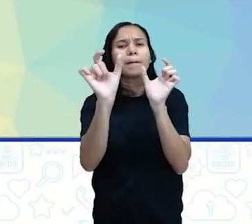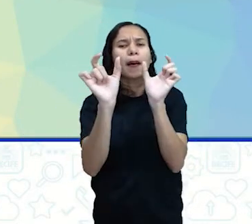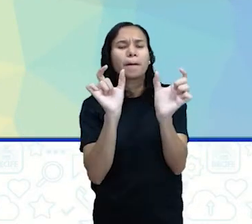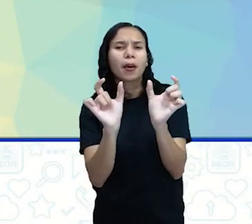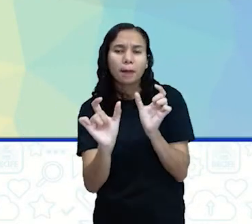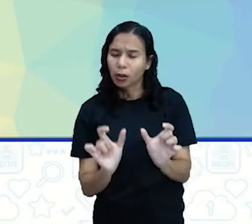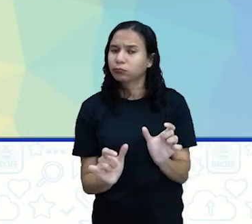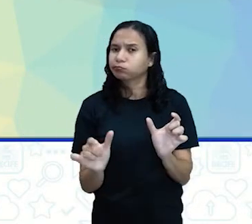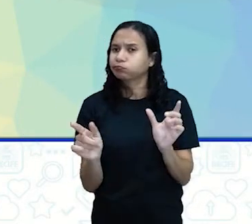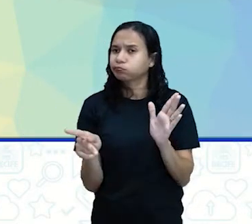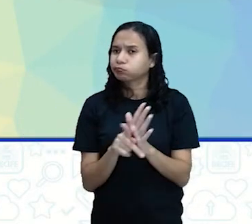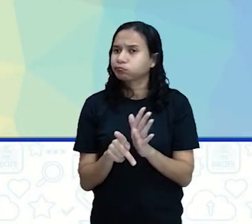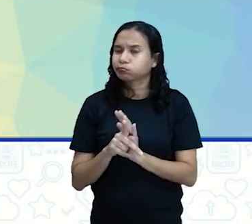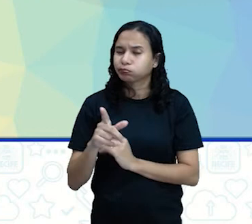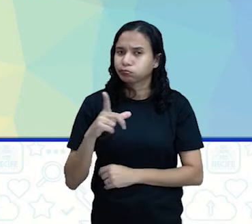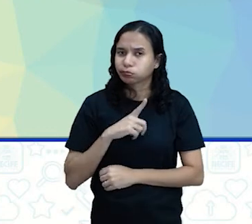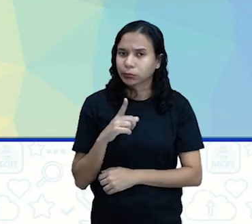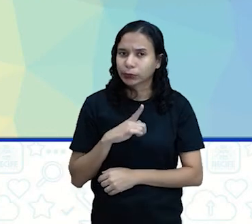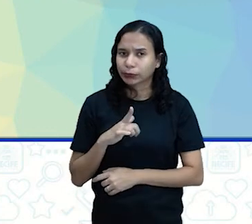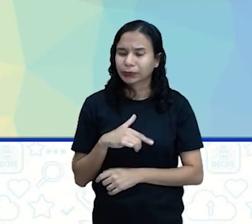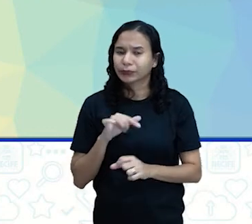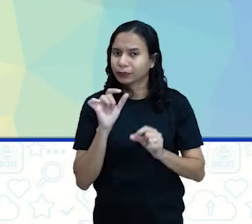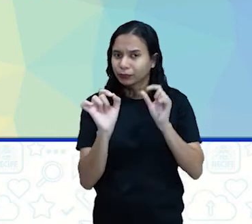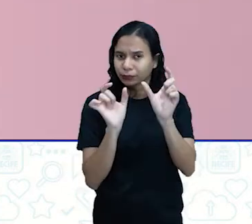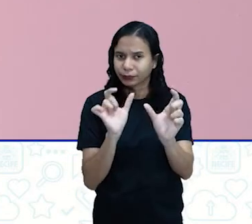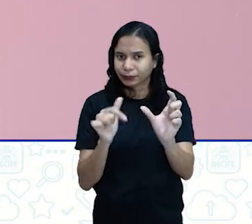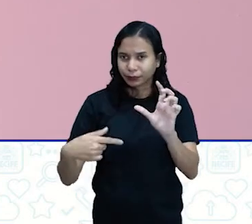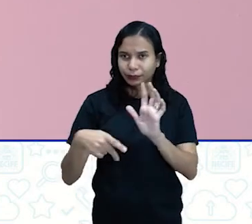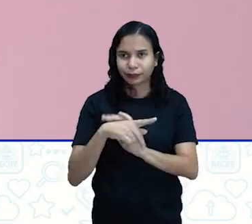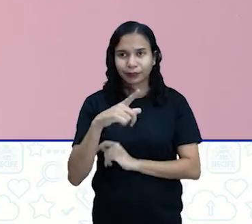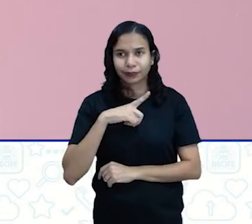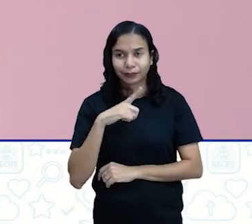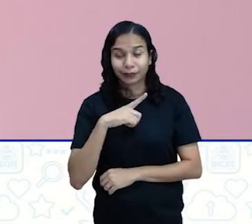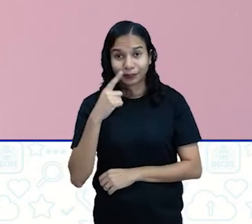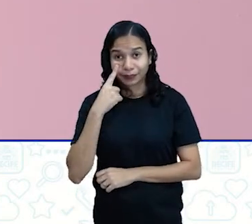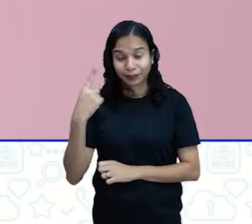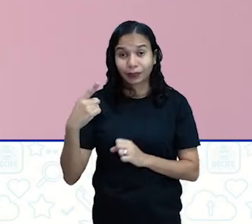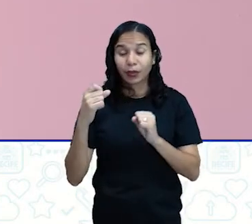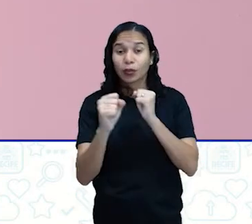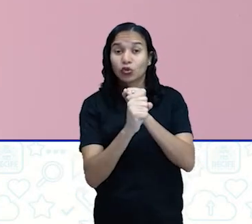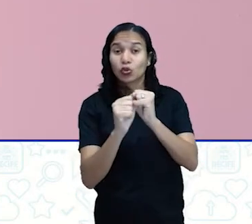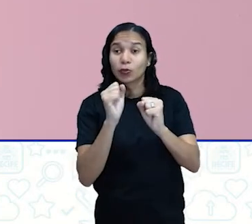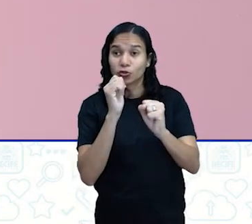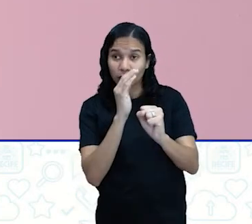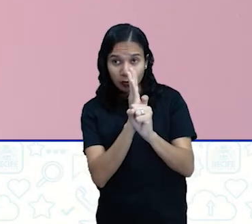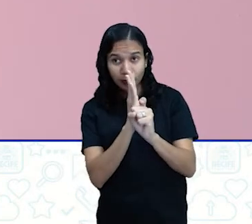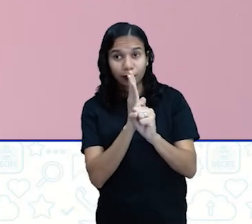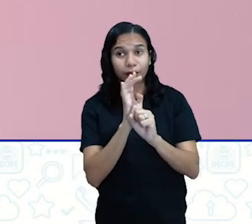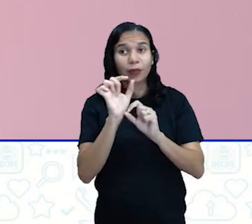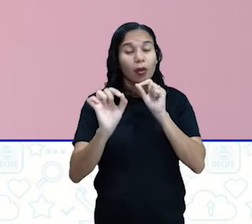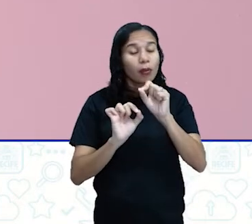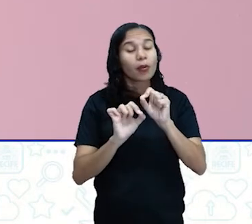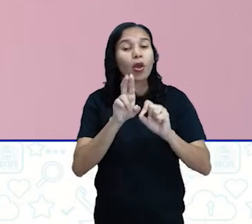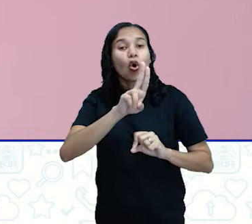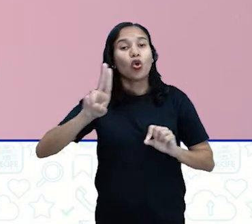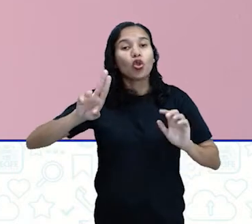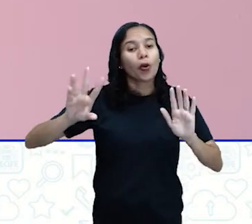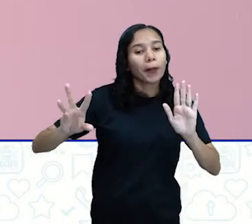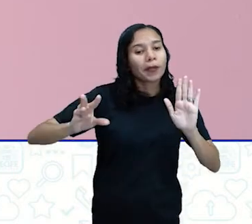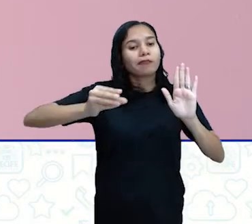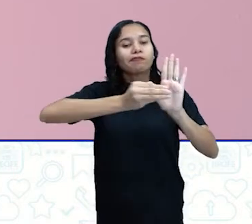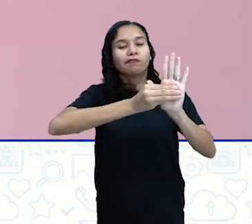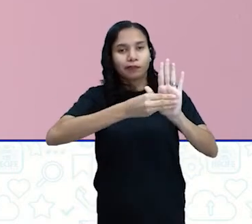de palavra essas palavras pertencem. A gente tem os substantivos, que vai ser